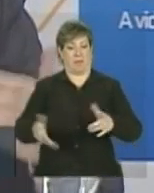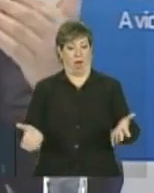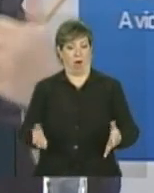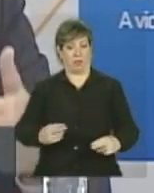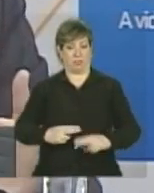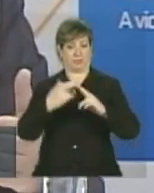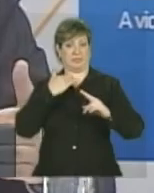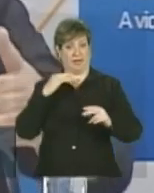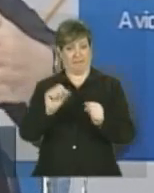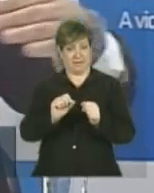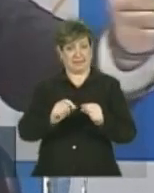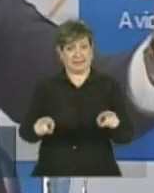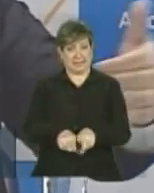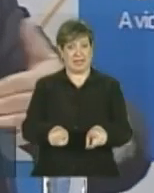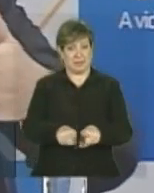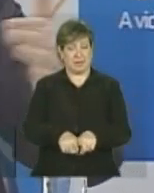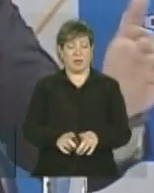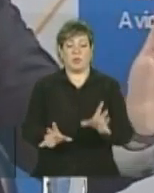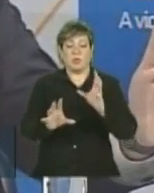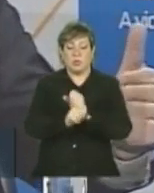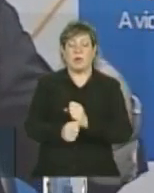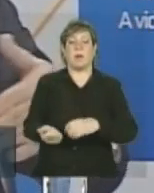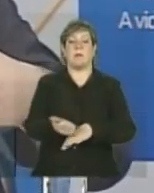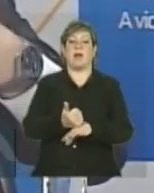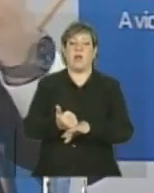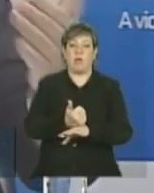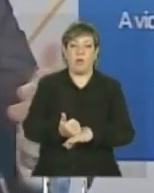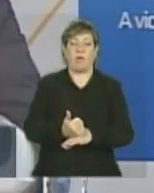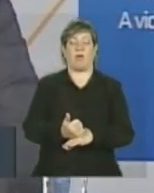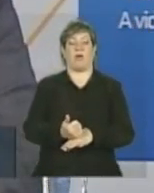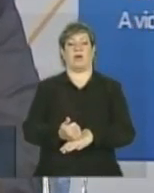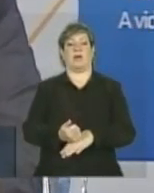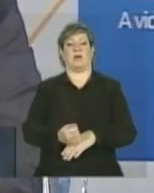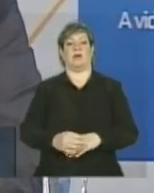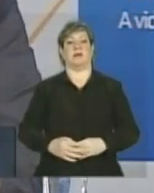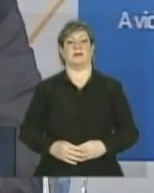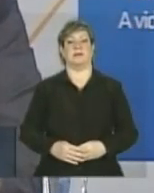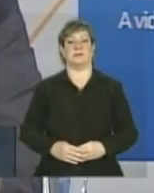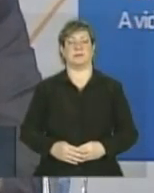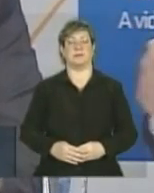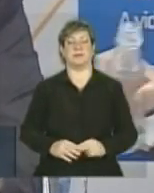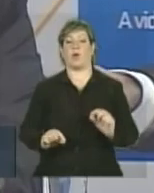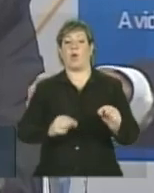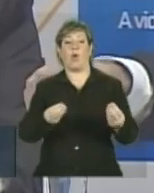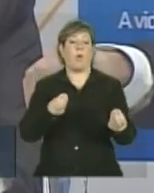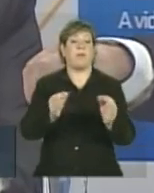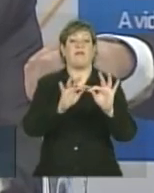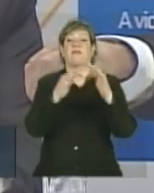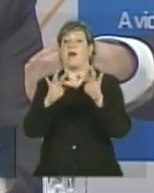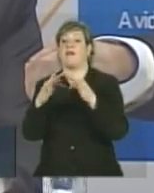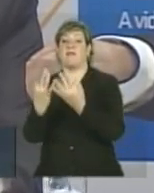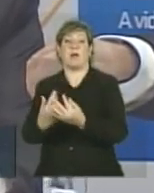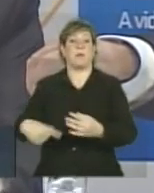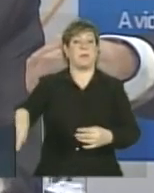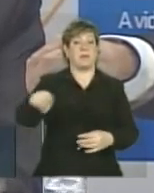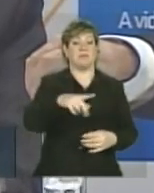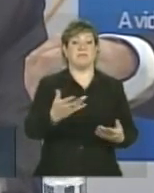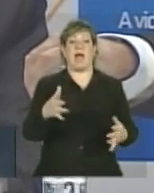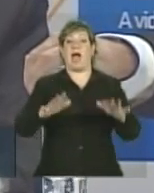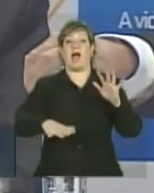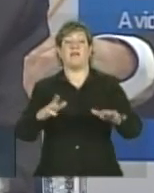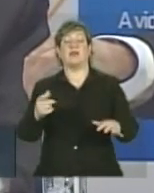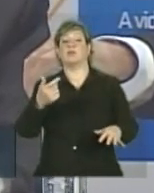fazendo, também equacionar melhor a situação de famílias que podem não ter tido